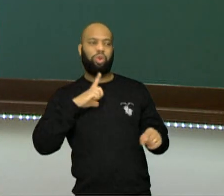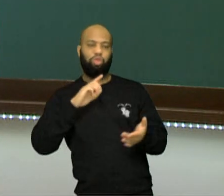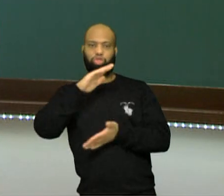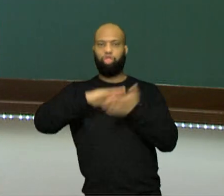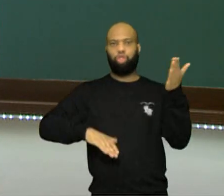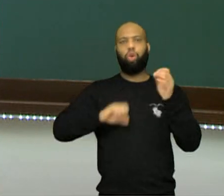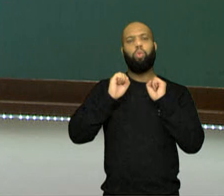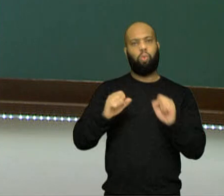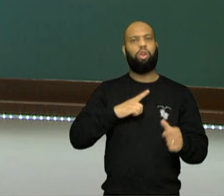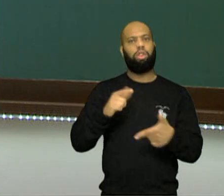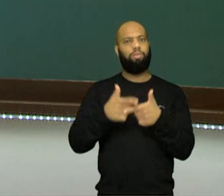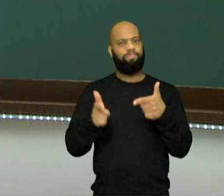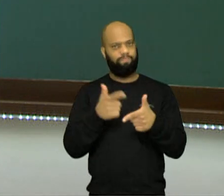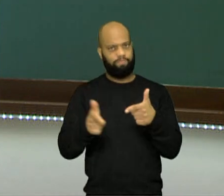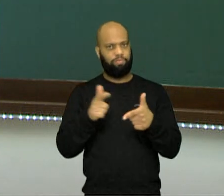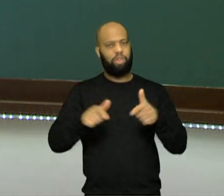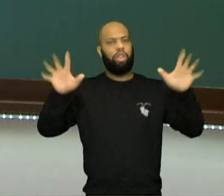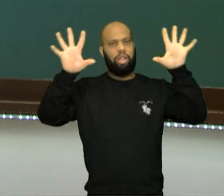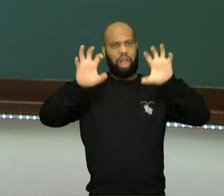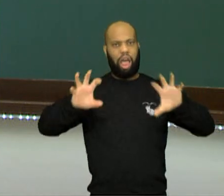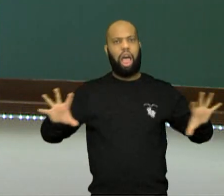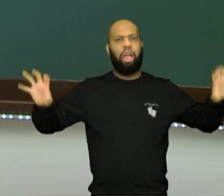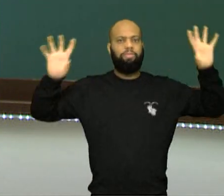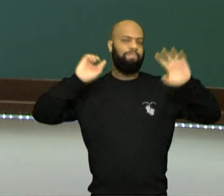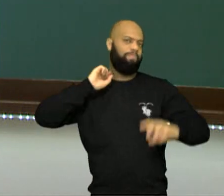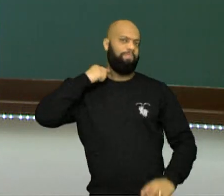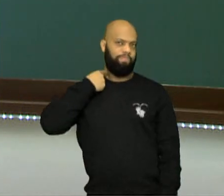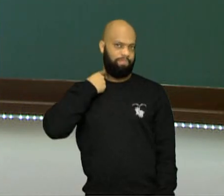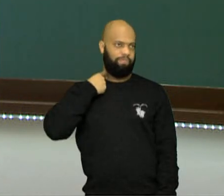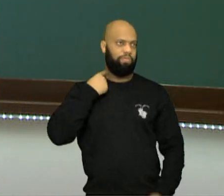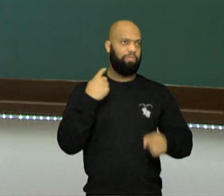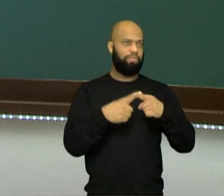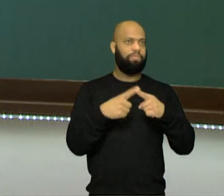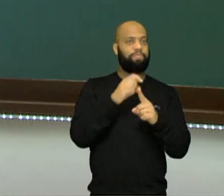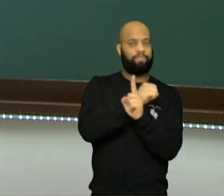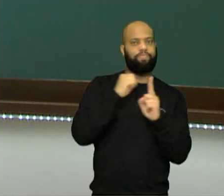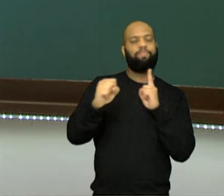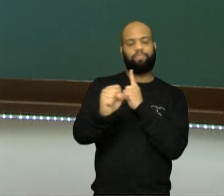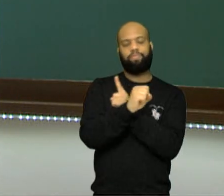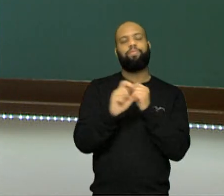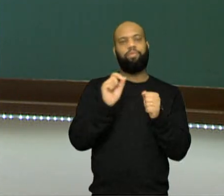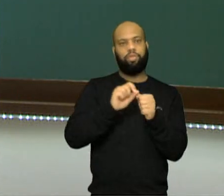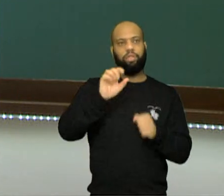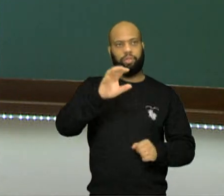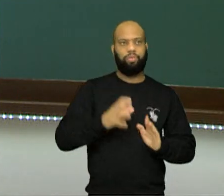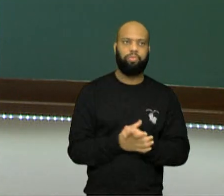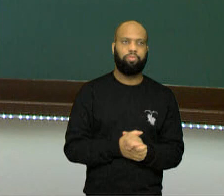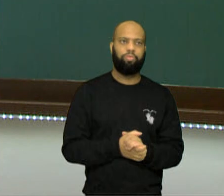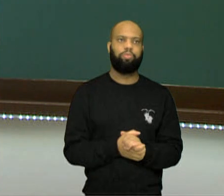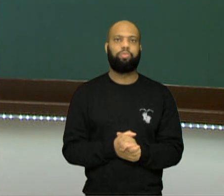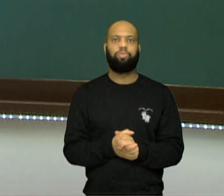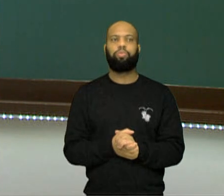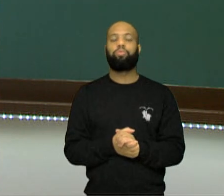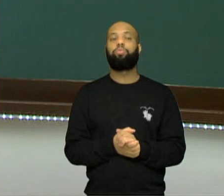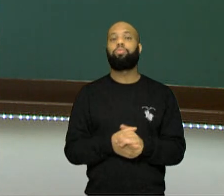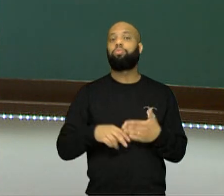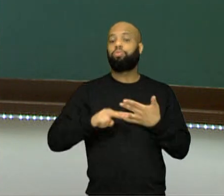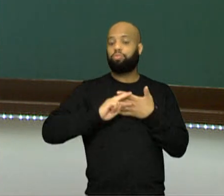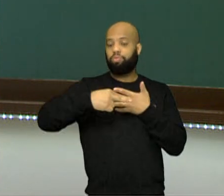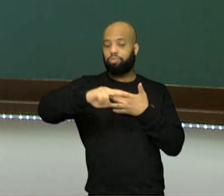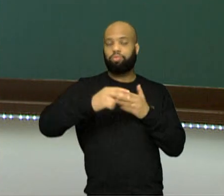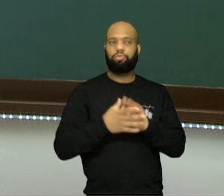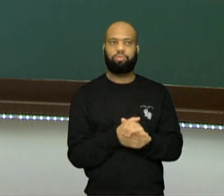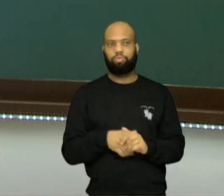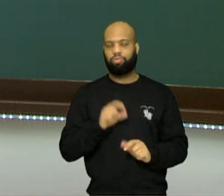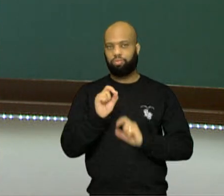eu posso gerar a poluição atmosférica. A sociedade gera isso, né? E as causas dessas emissões são a